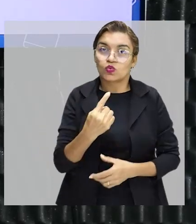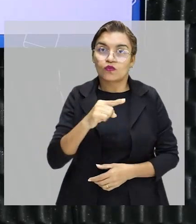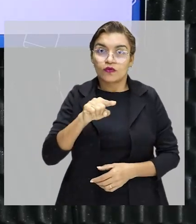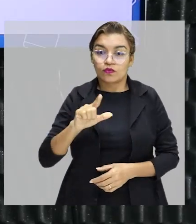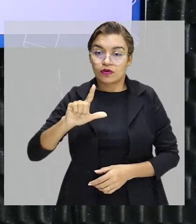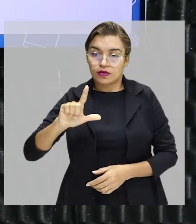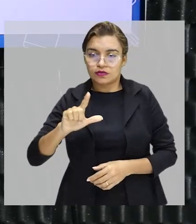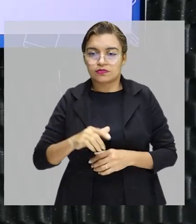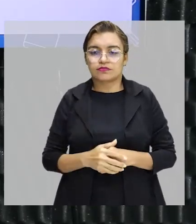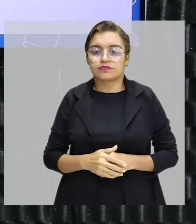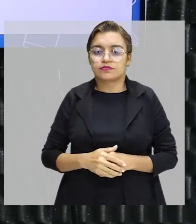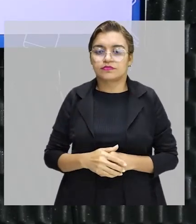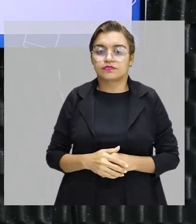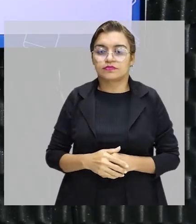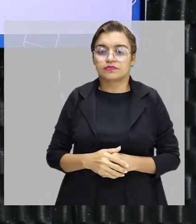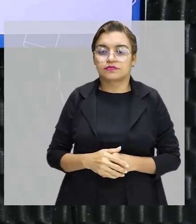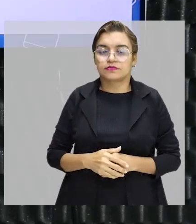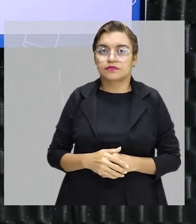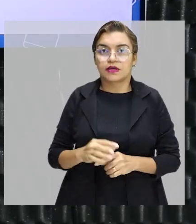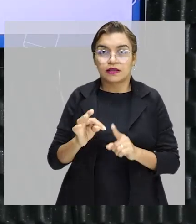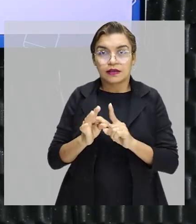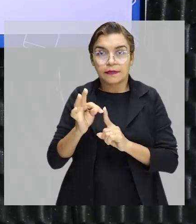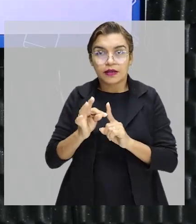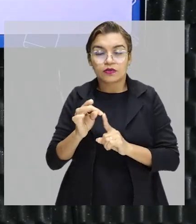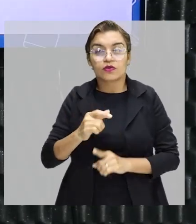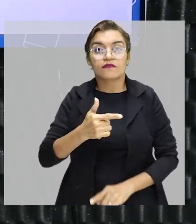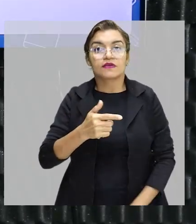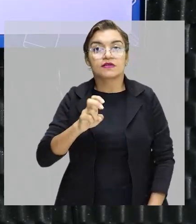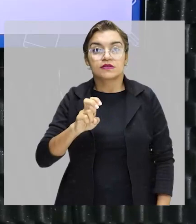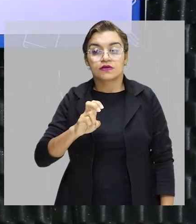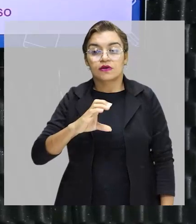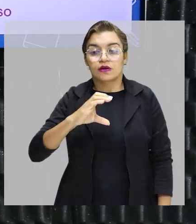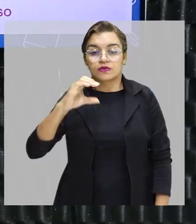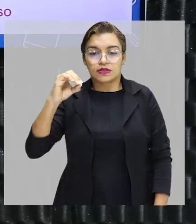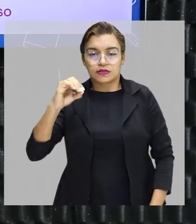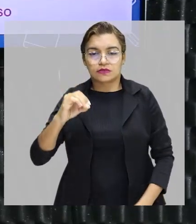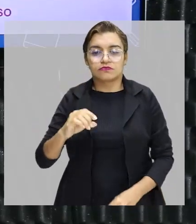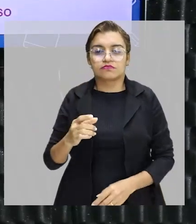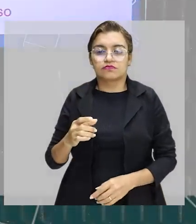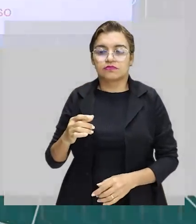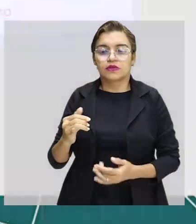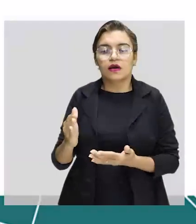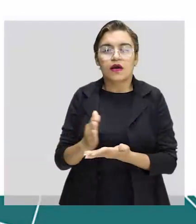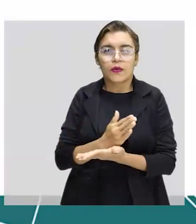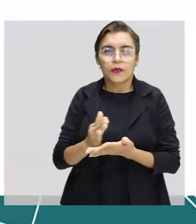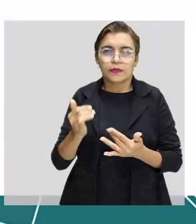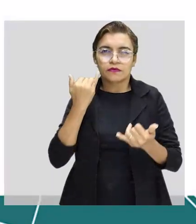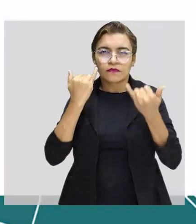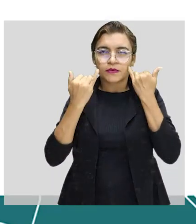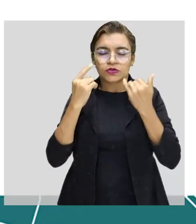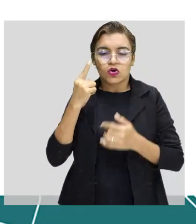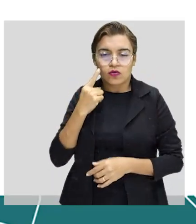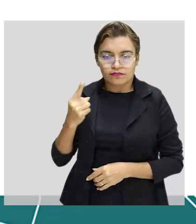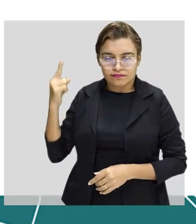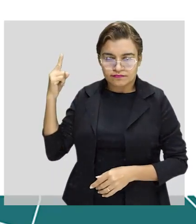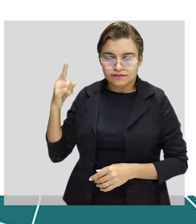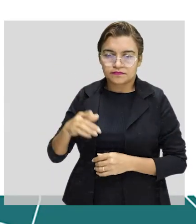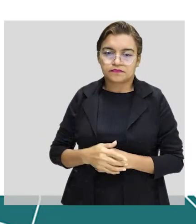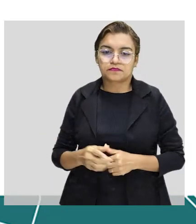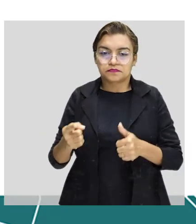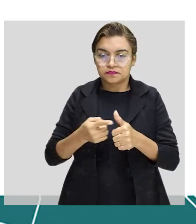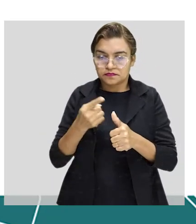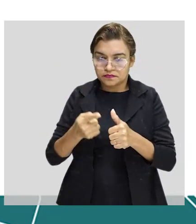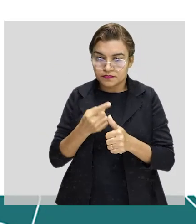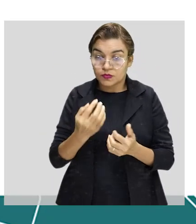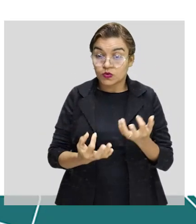e pressão. Então, aqui nós temos algumas proposições referentes a esse enunciado. Primeiro, a combustão